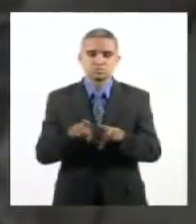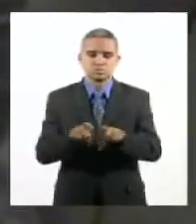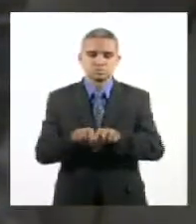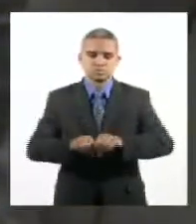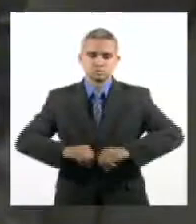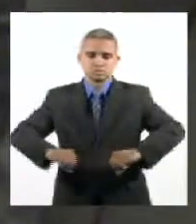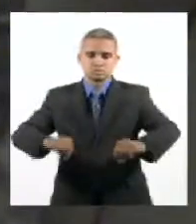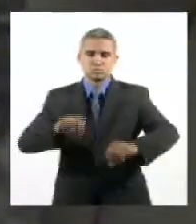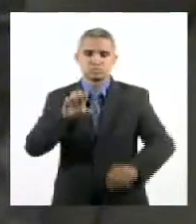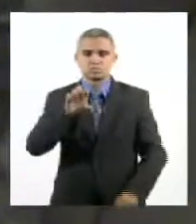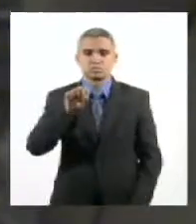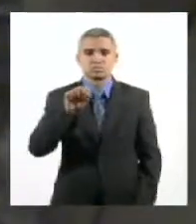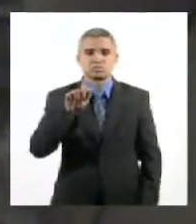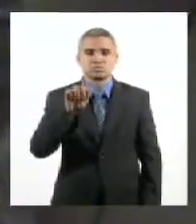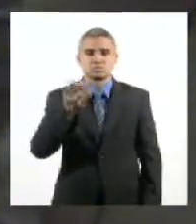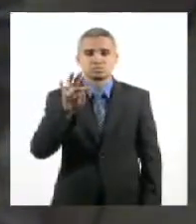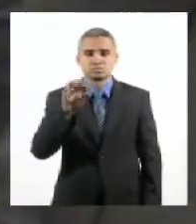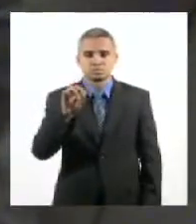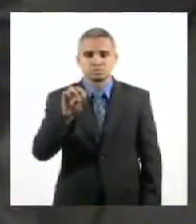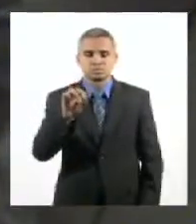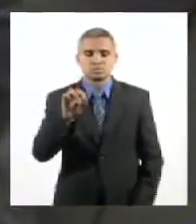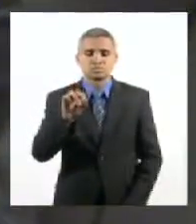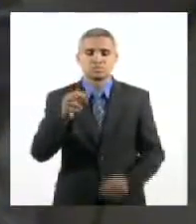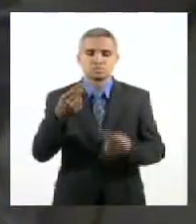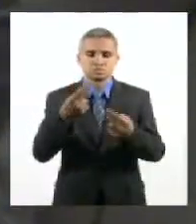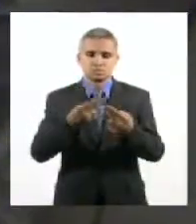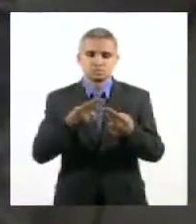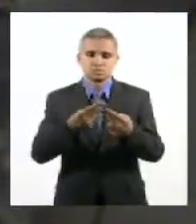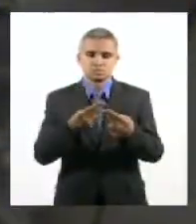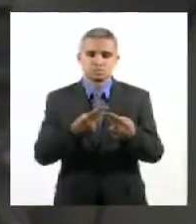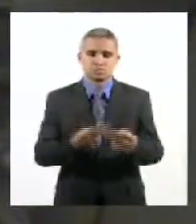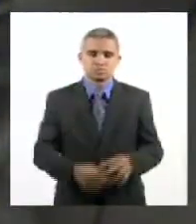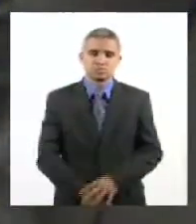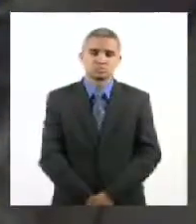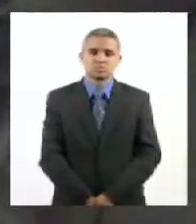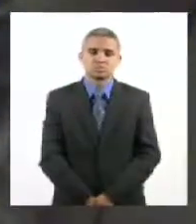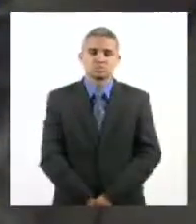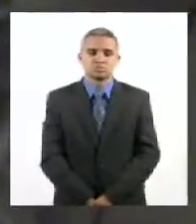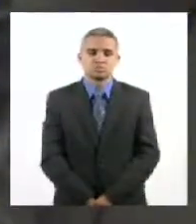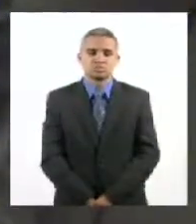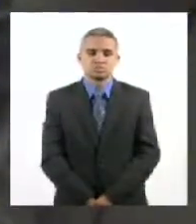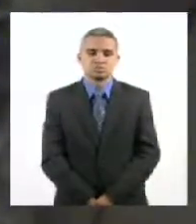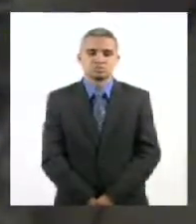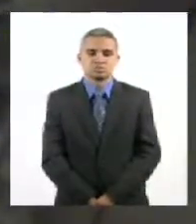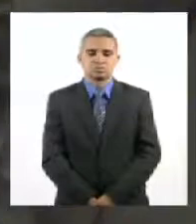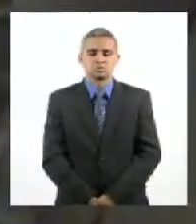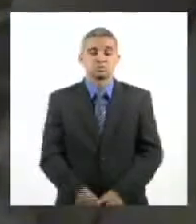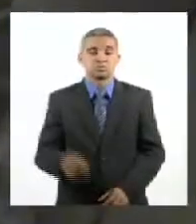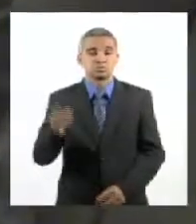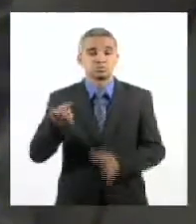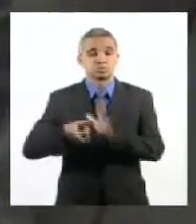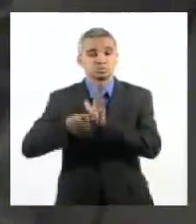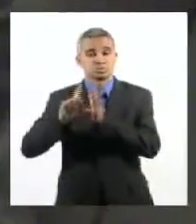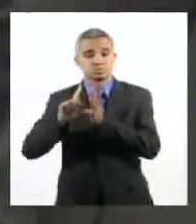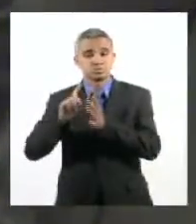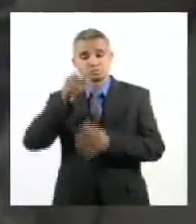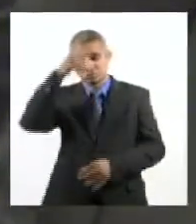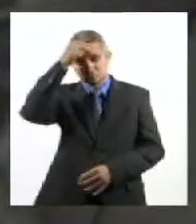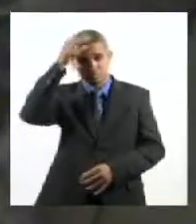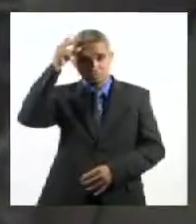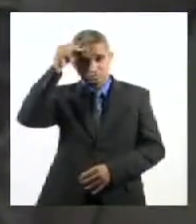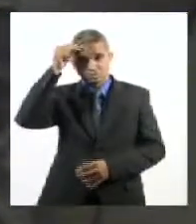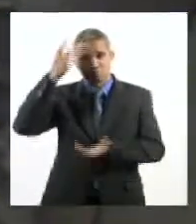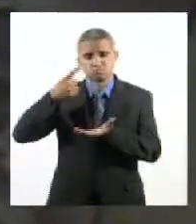Timor. Quero destacar, então, que o compromisso que o prefeito de Timor fez com a